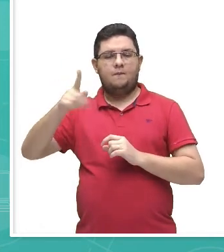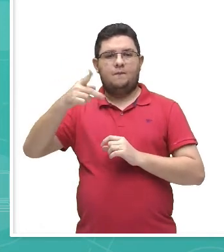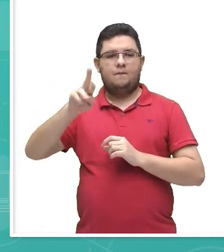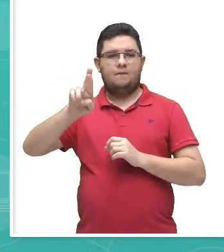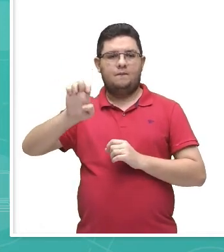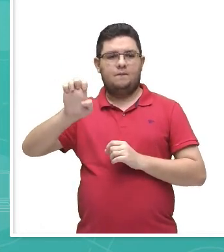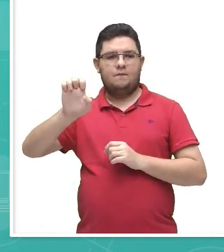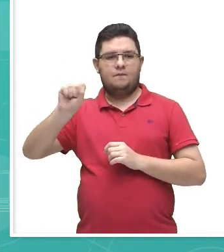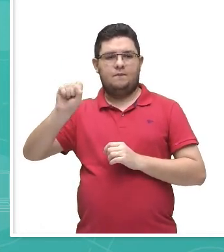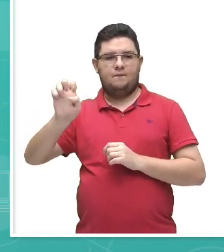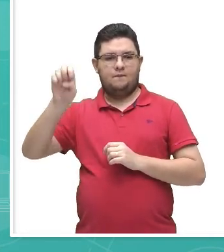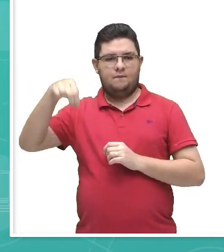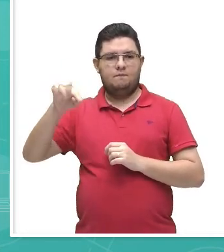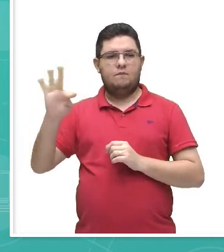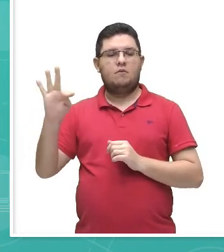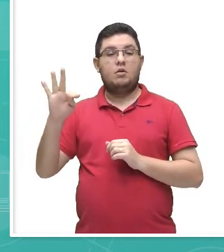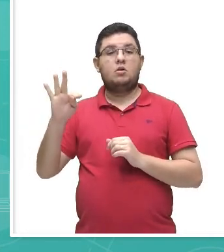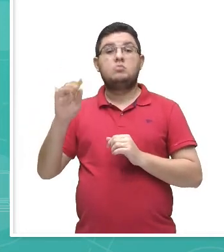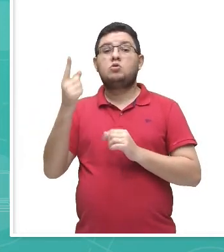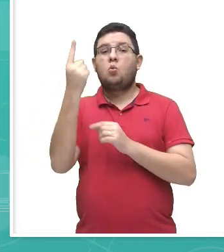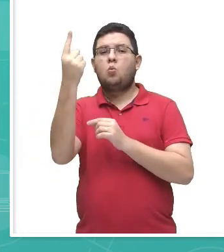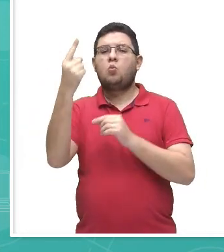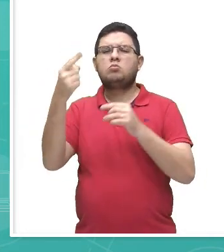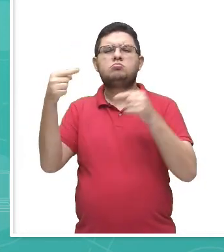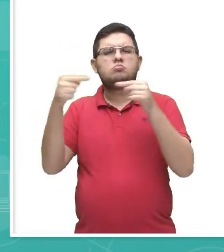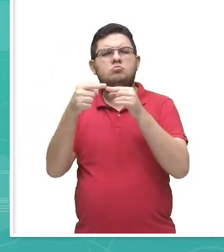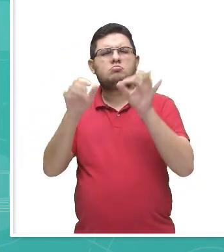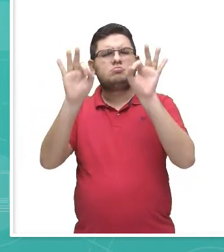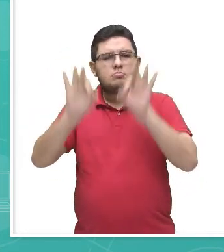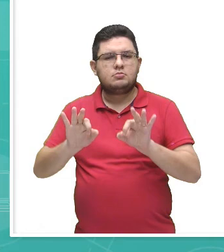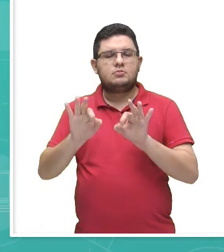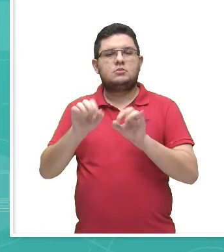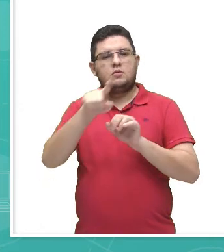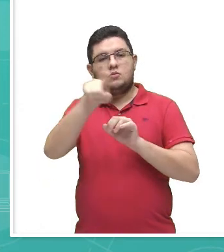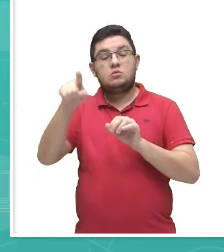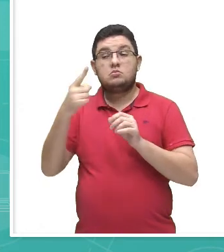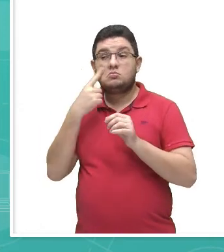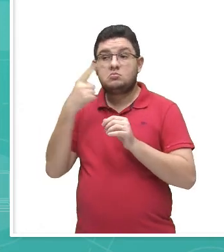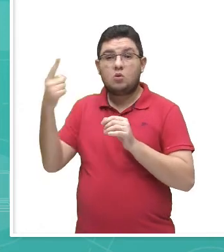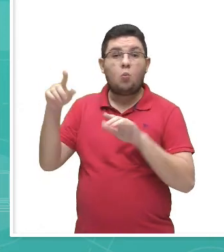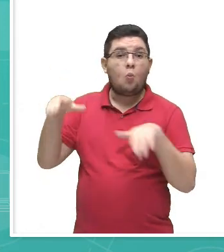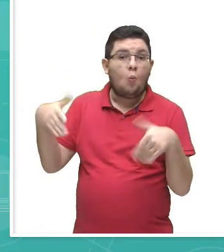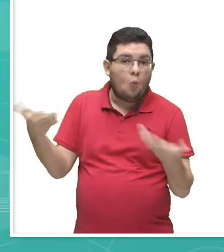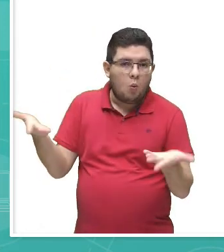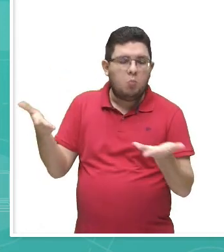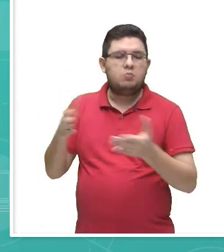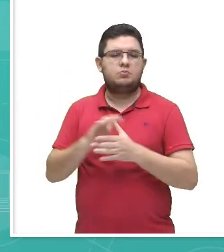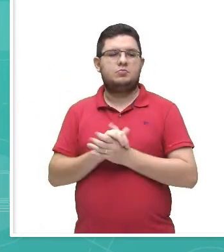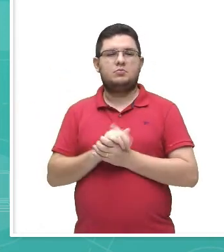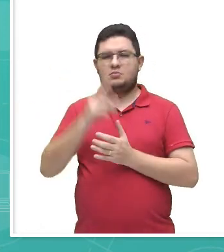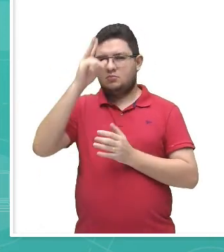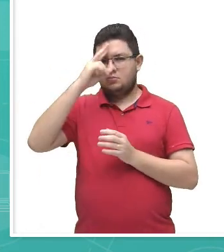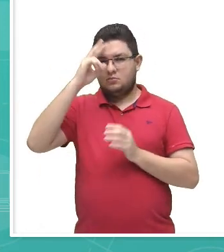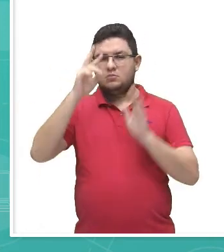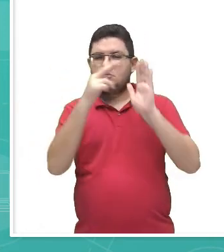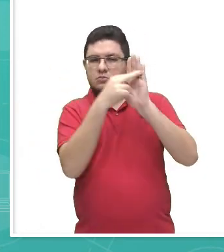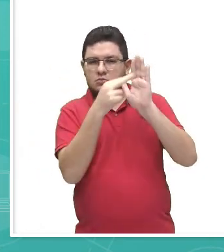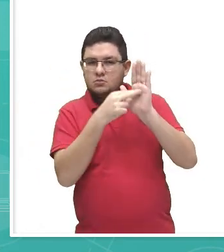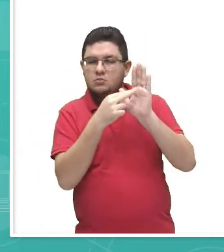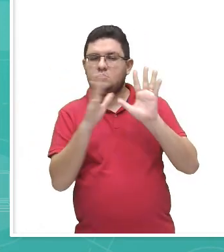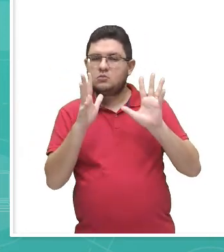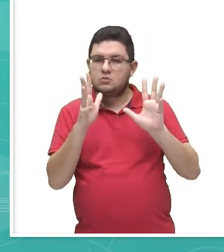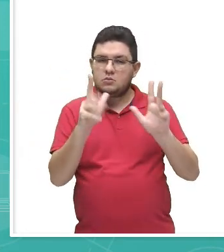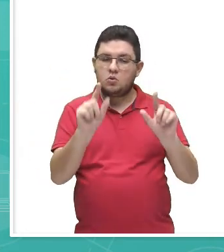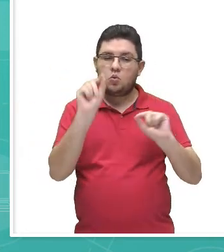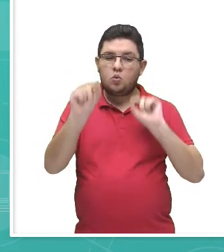está corretamente no Simple Present. E é exatamente isso que vocês vão encontrar. Lembrem das regras, né, o que define